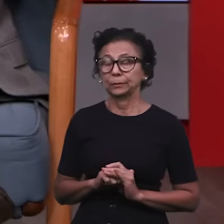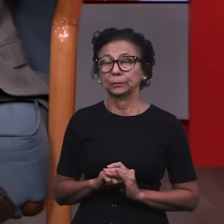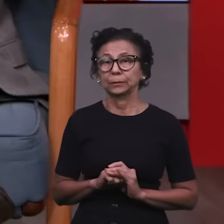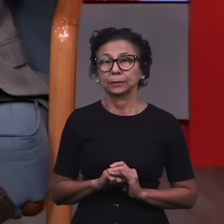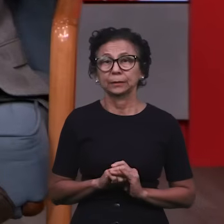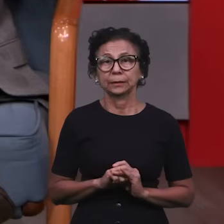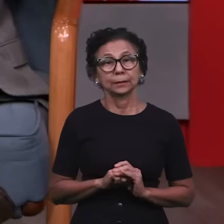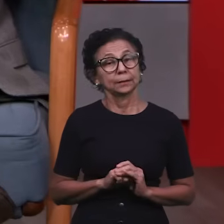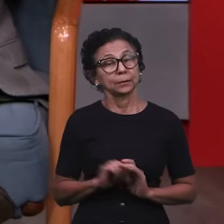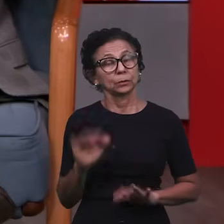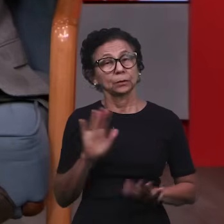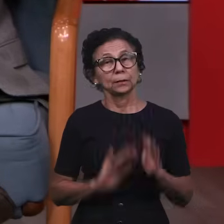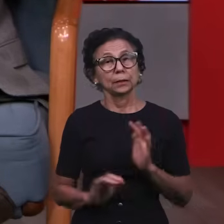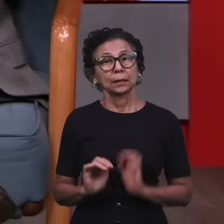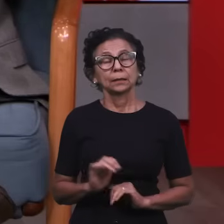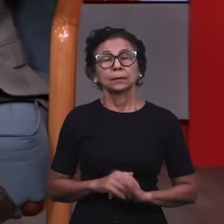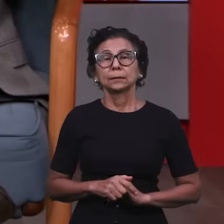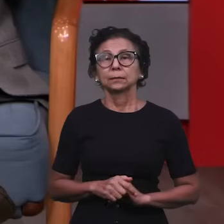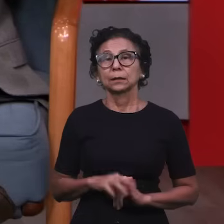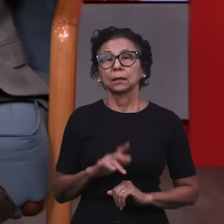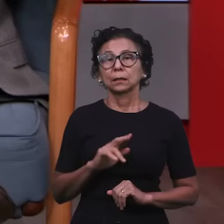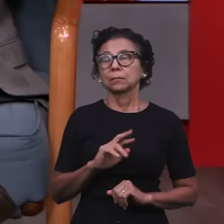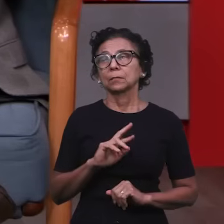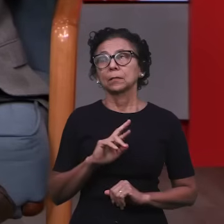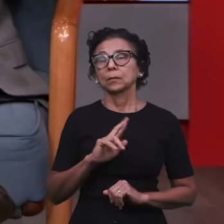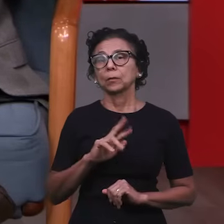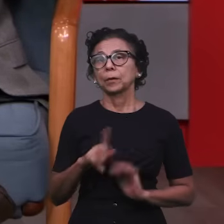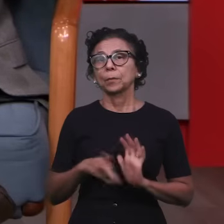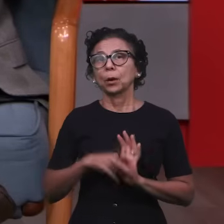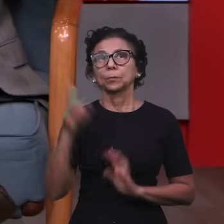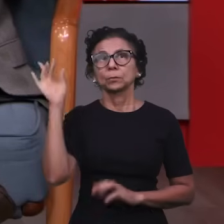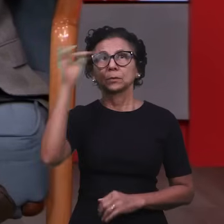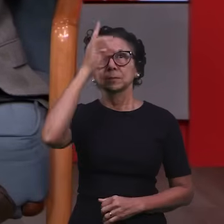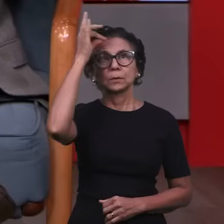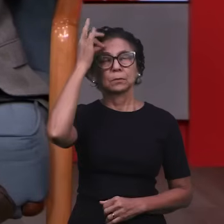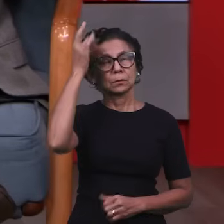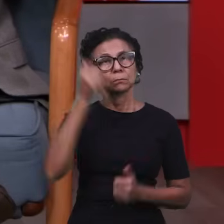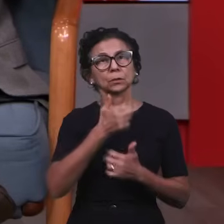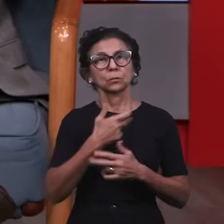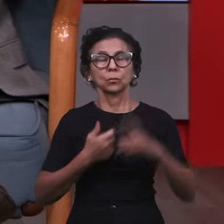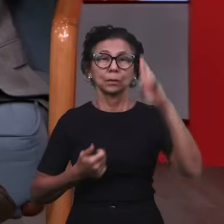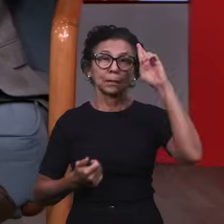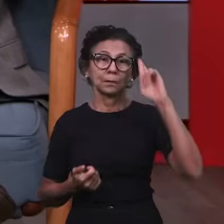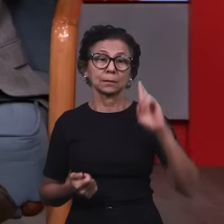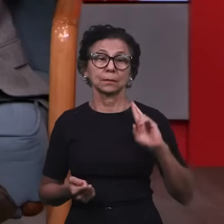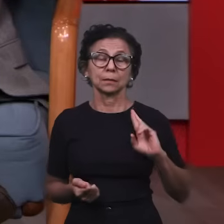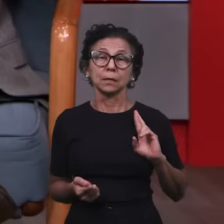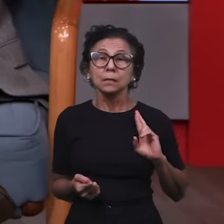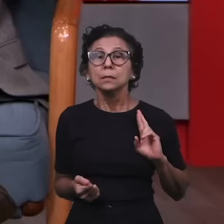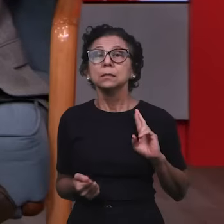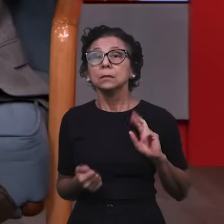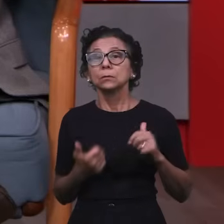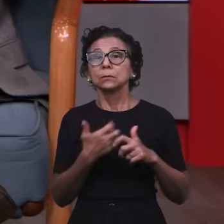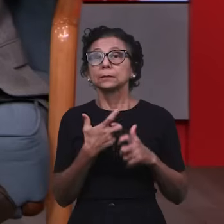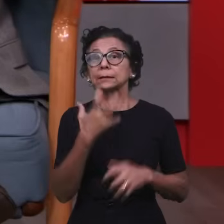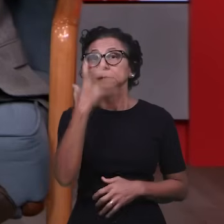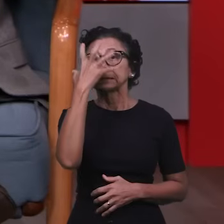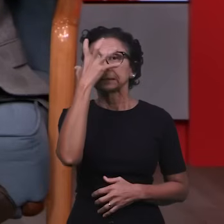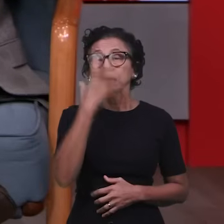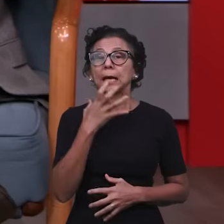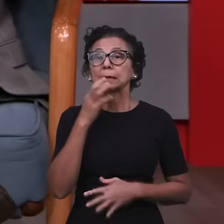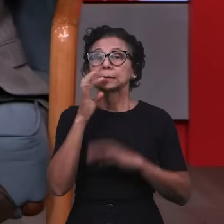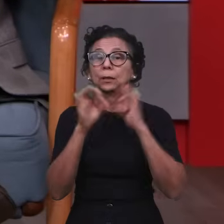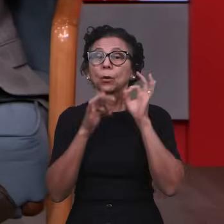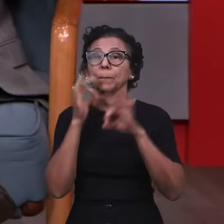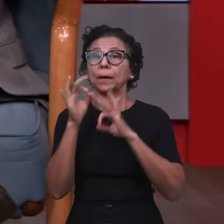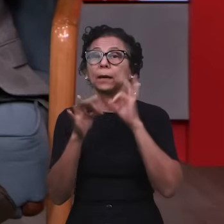Espírito, entendeu? Que às vezes próprio da sua razão, às vezes coisas muito sérias que você fala,